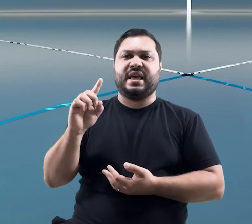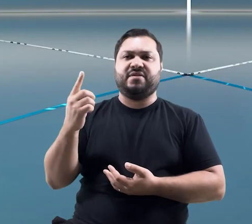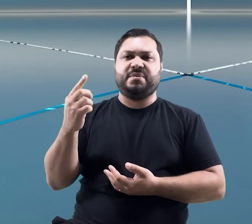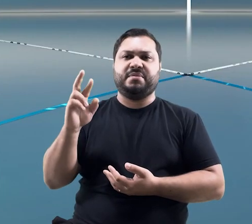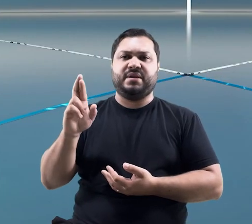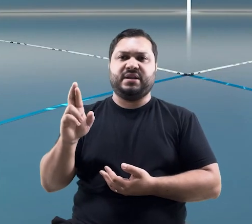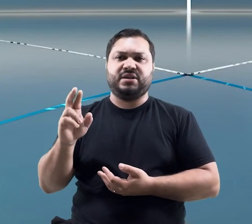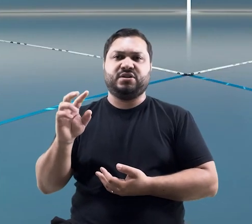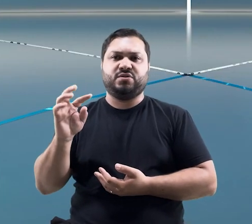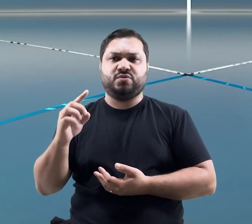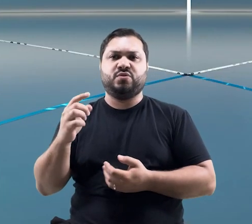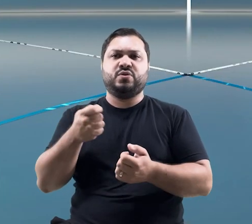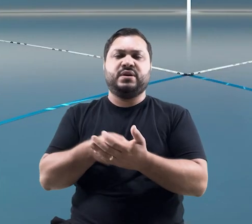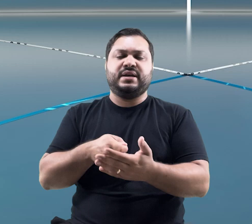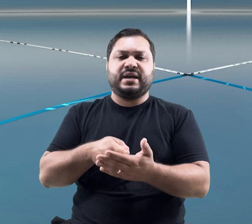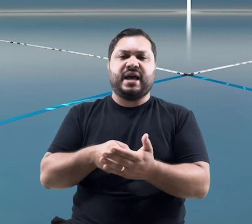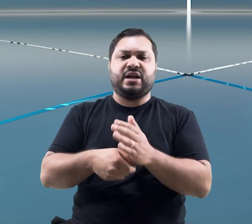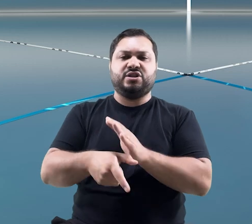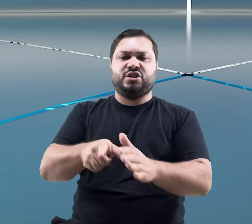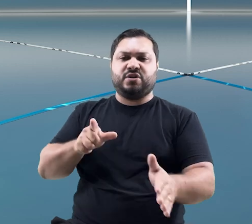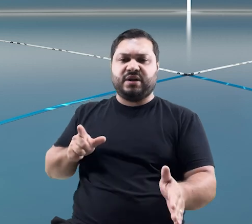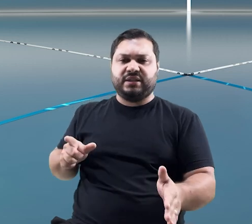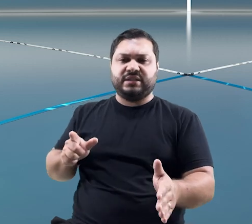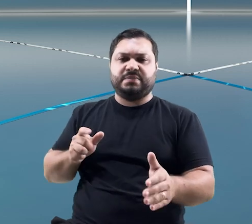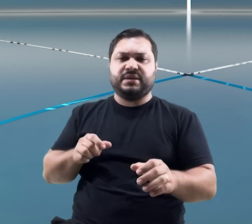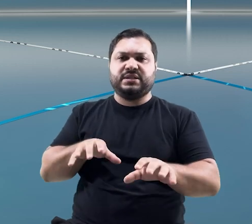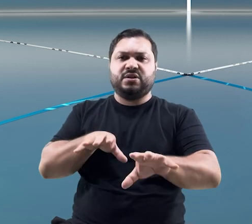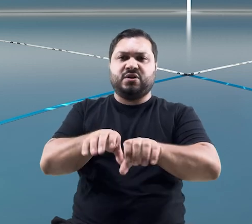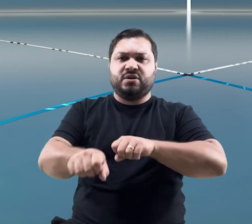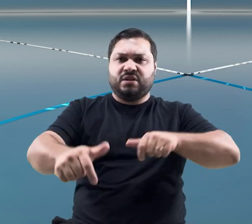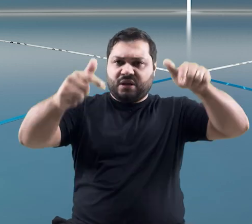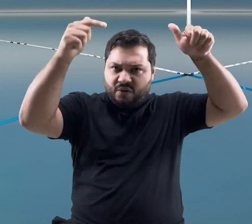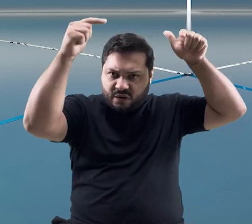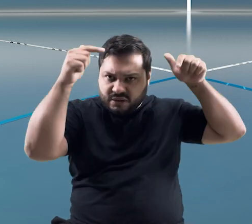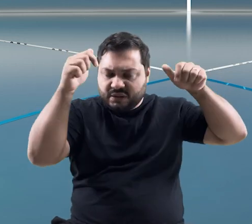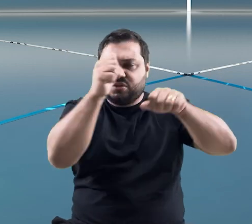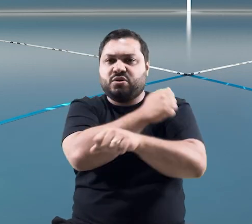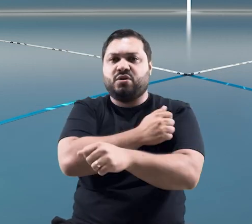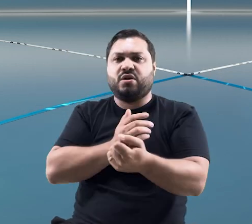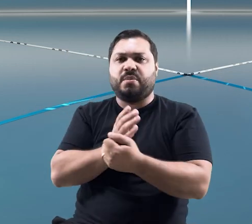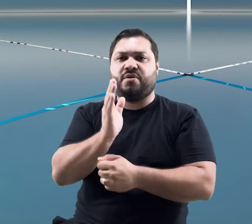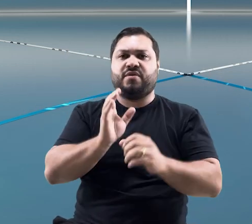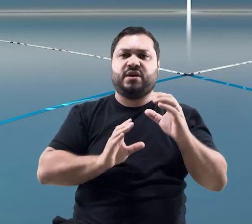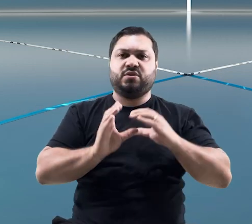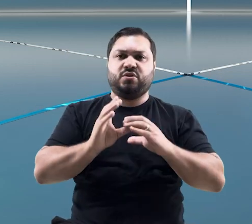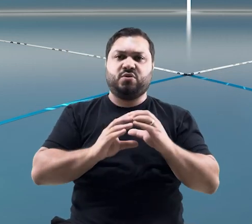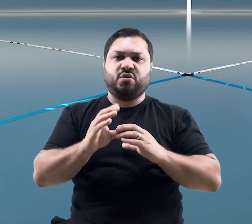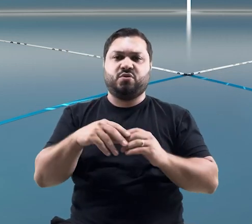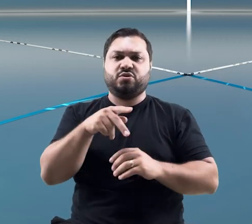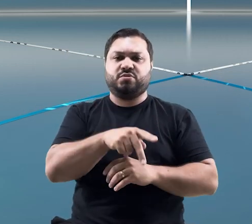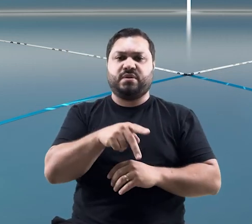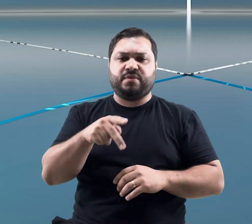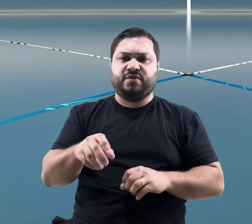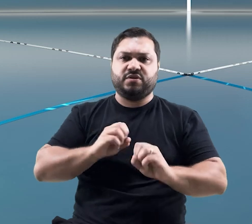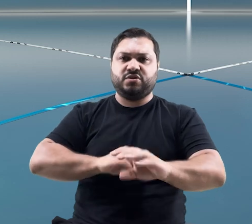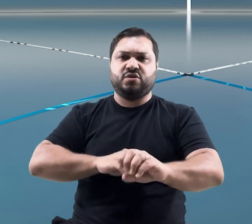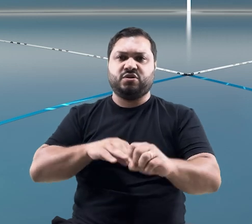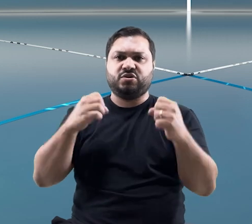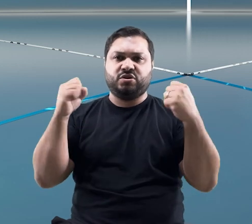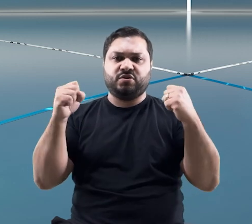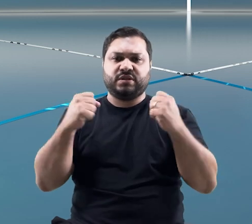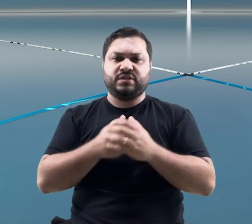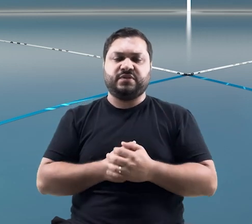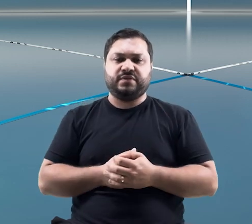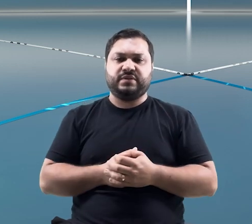O TRF da Primeira Região garantiu a antecipação da colação de grau de um aluno aprovado em concurso para professor